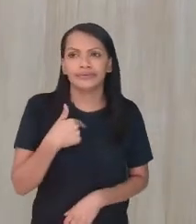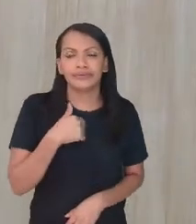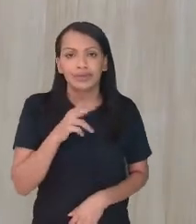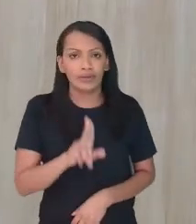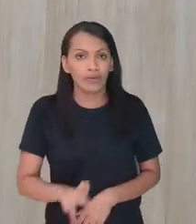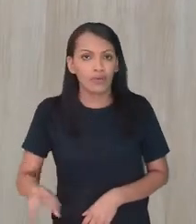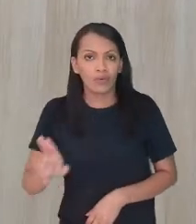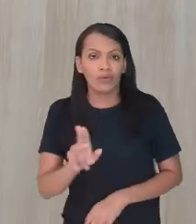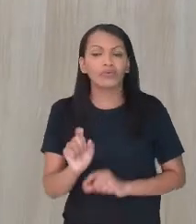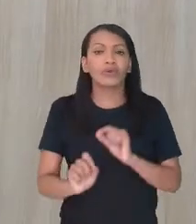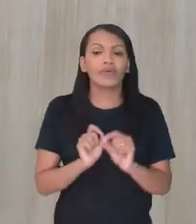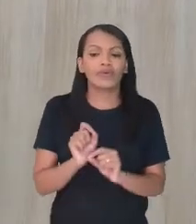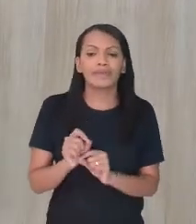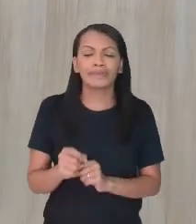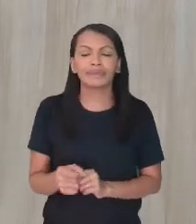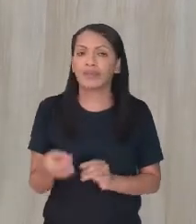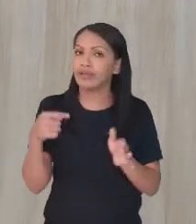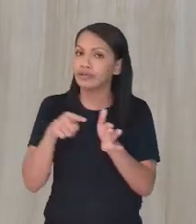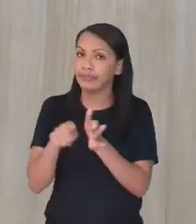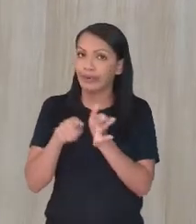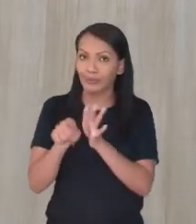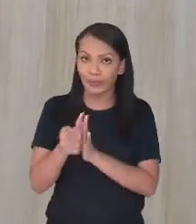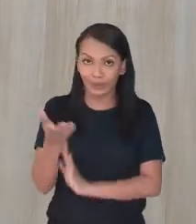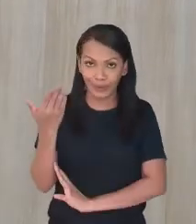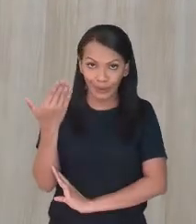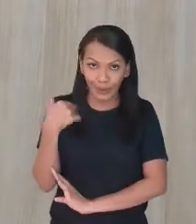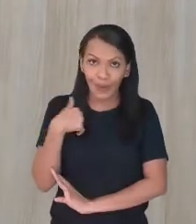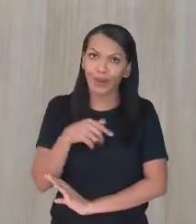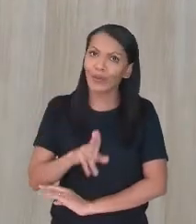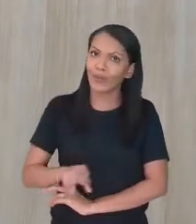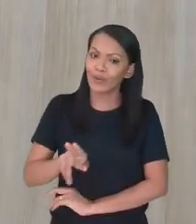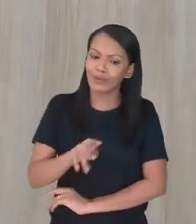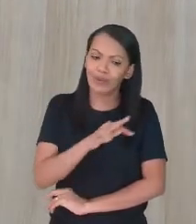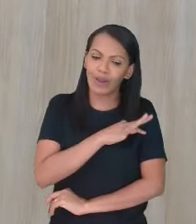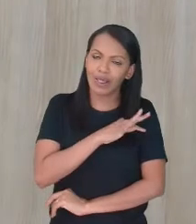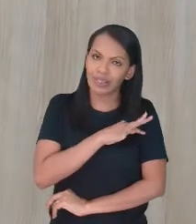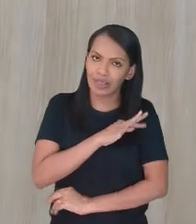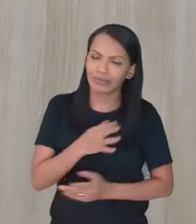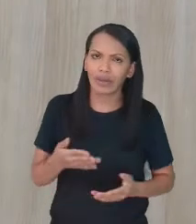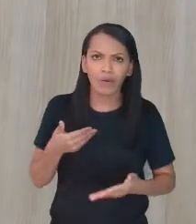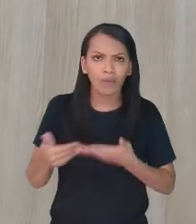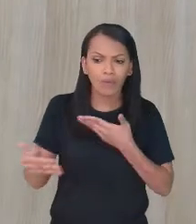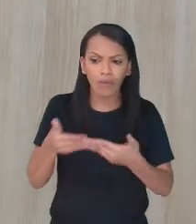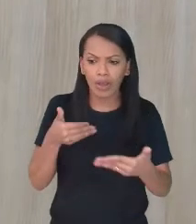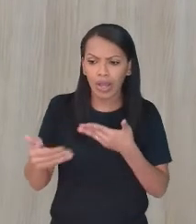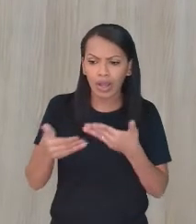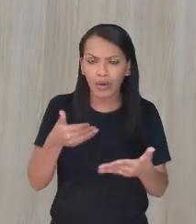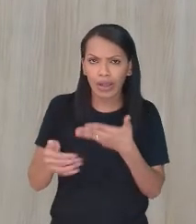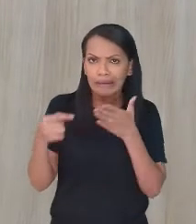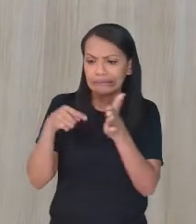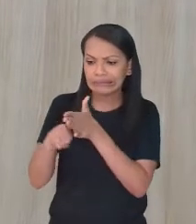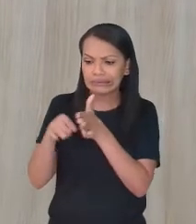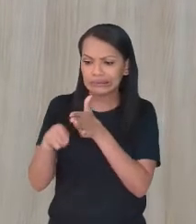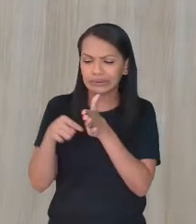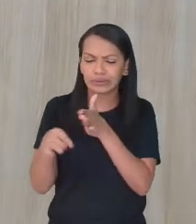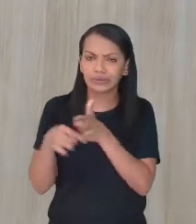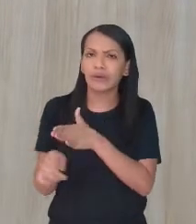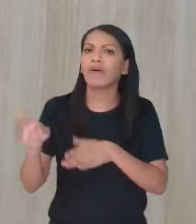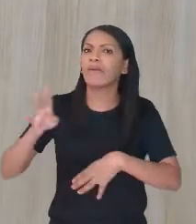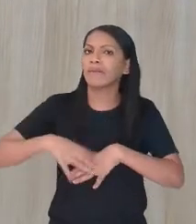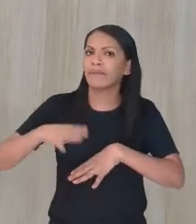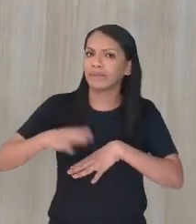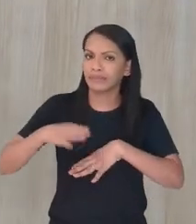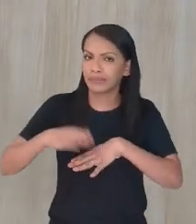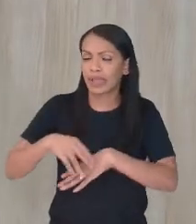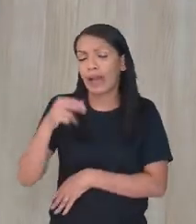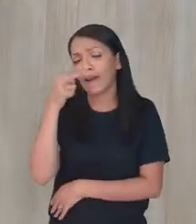uma técnica. Então, se você encontrar aí qualquer problema matemático relacionado à mesma ideia que eu